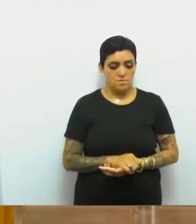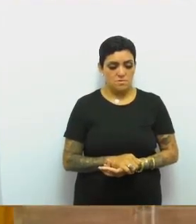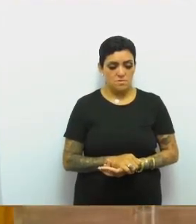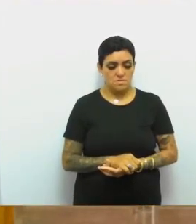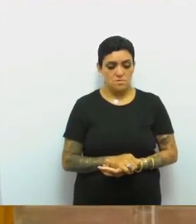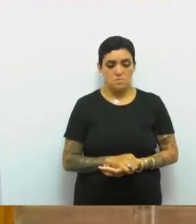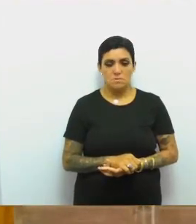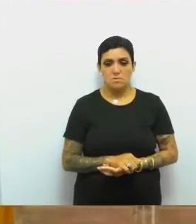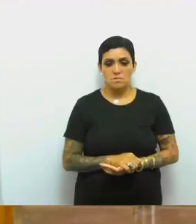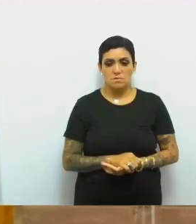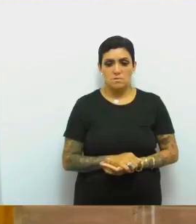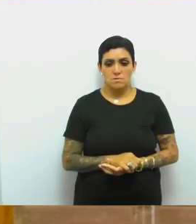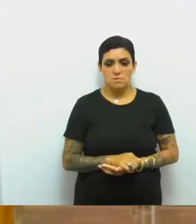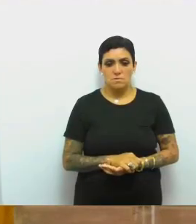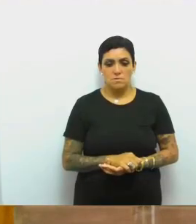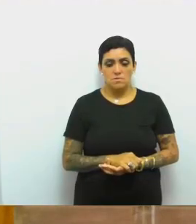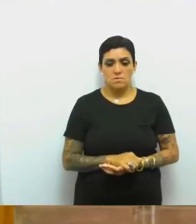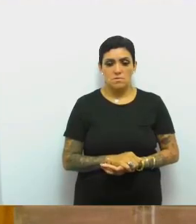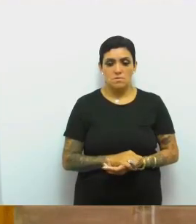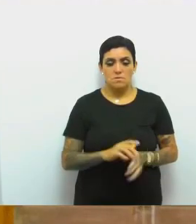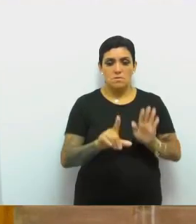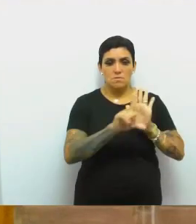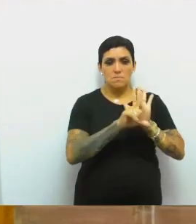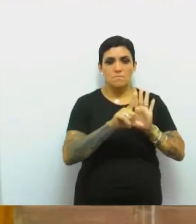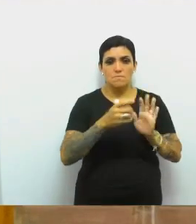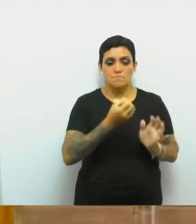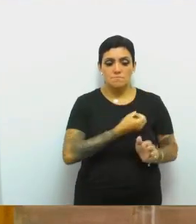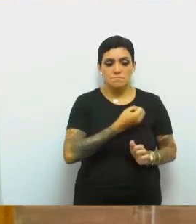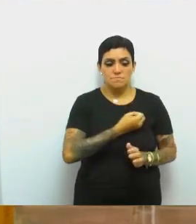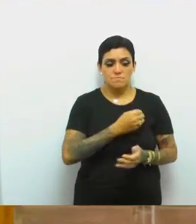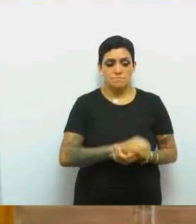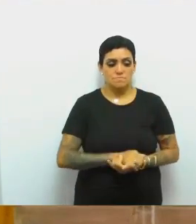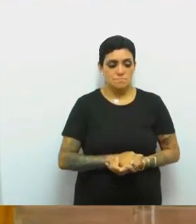3.947/2021, alterada pela lei de número